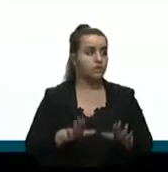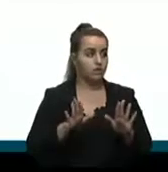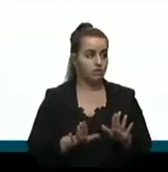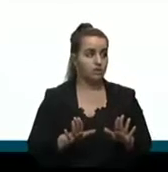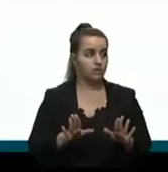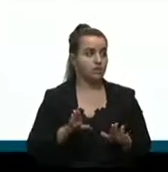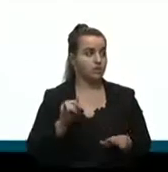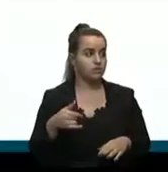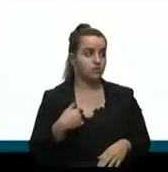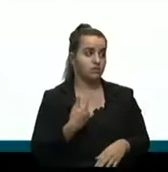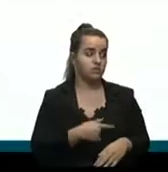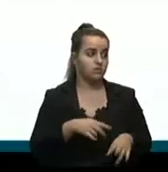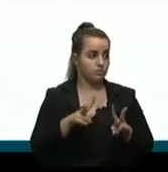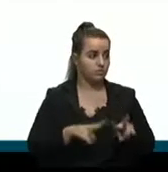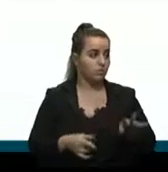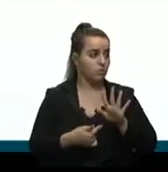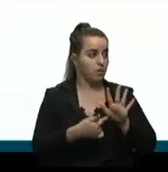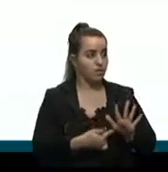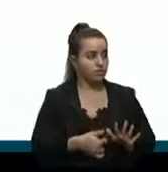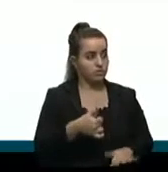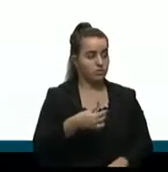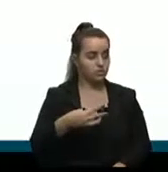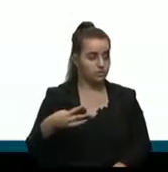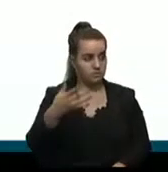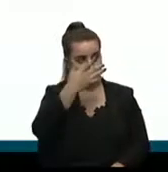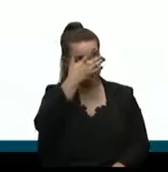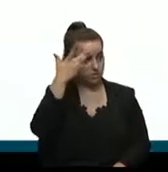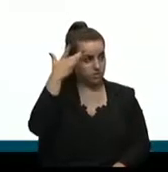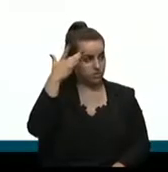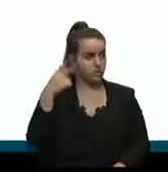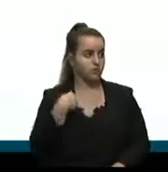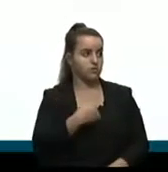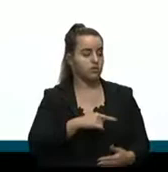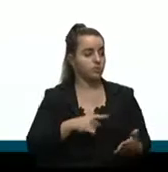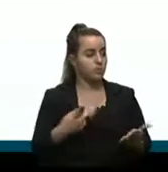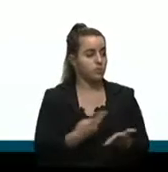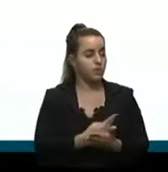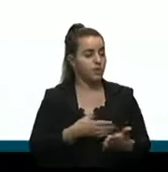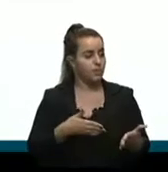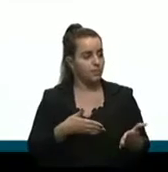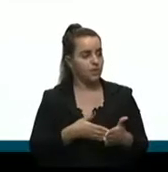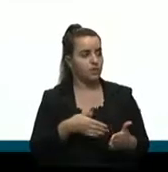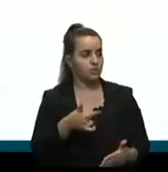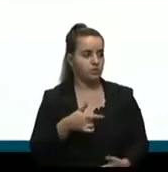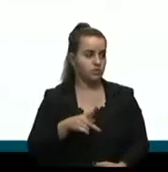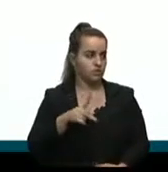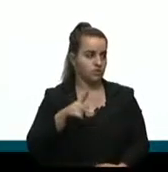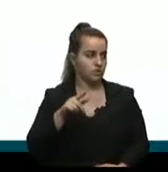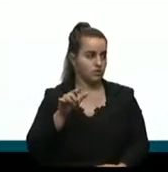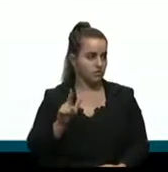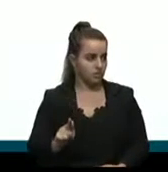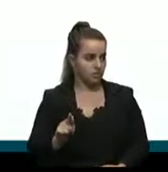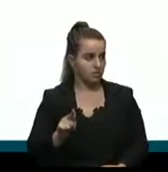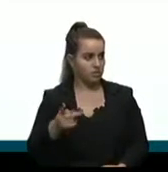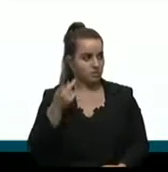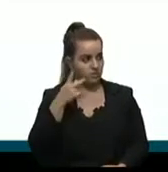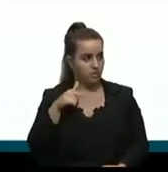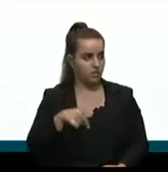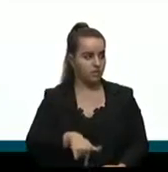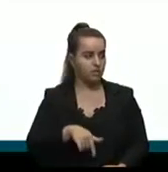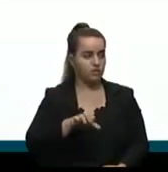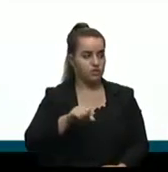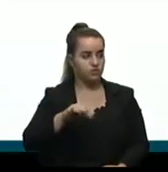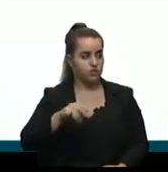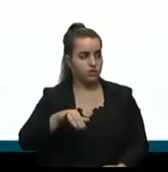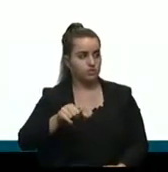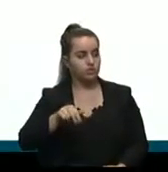Portanto, se coletarmos uma amostra de 133 indivíduos, cometeremos um erro máximo de 2 quilos para